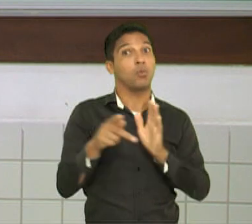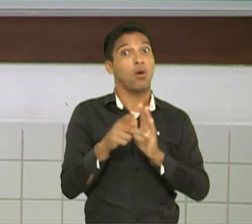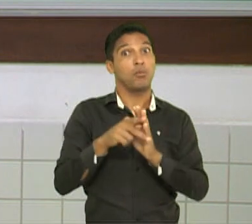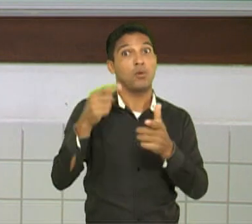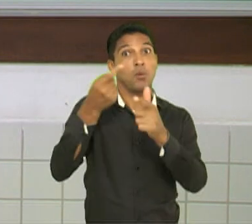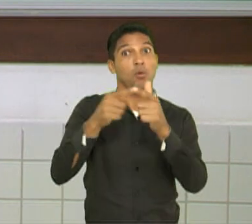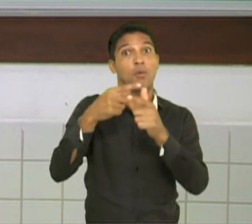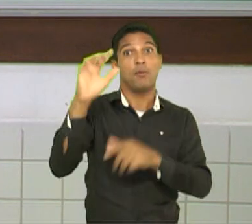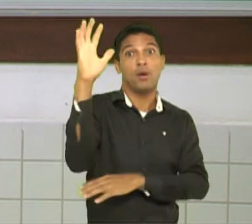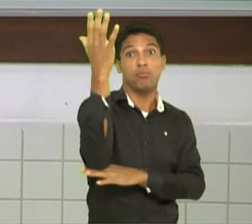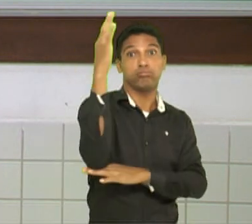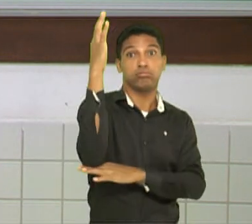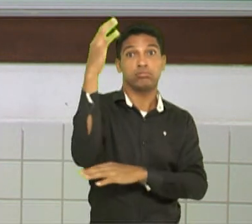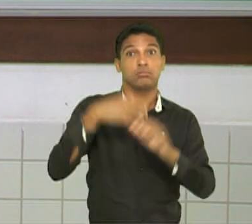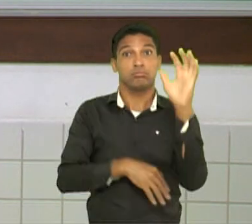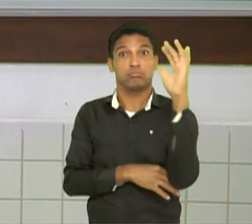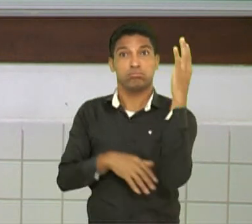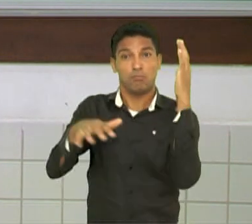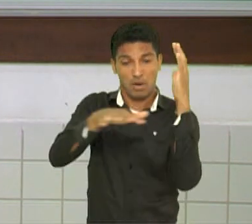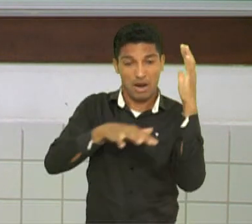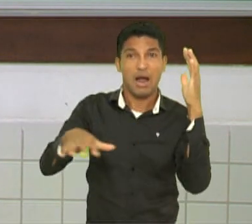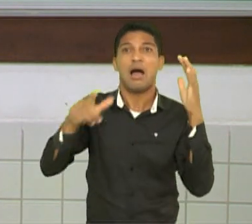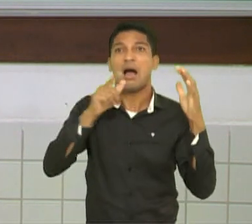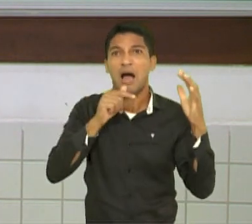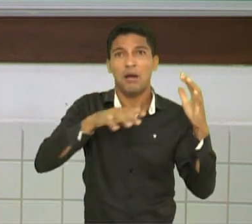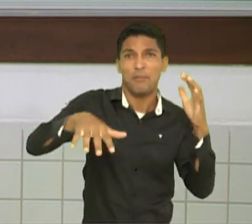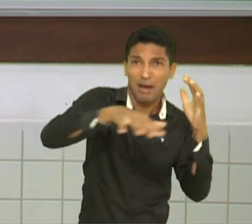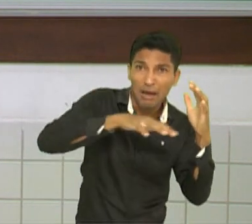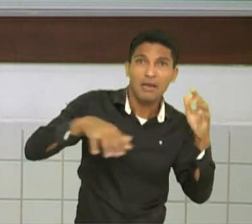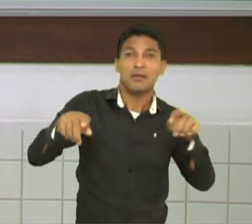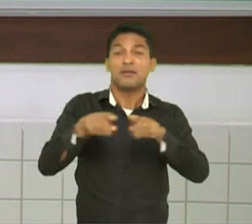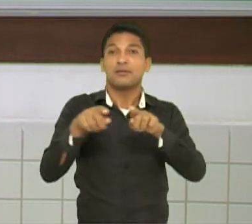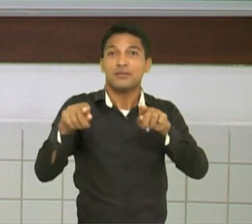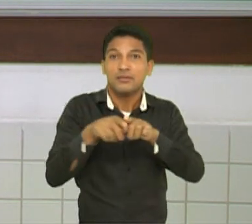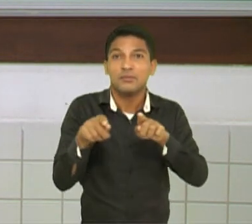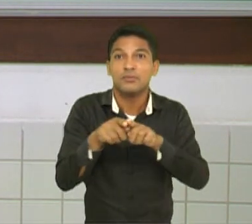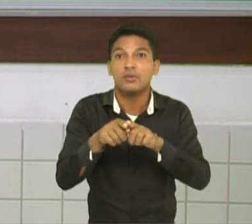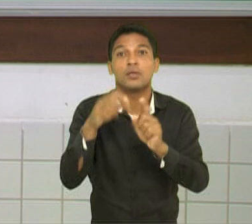ambientais, sociais, econômicos que nós temos